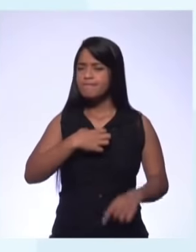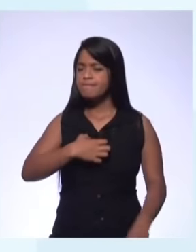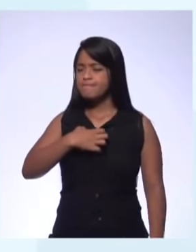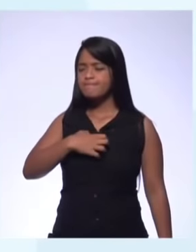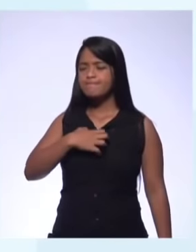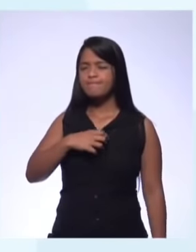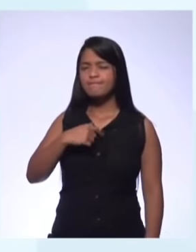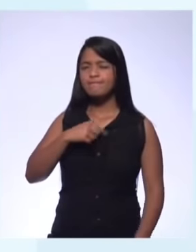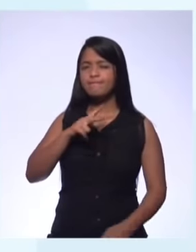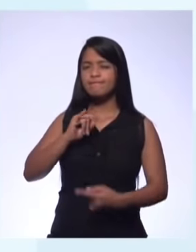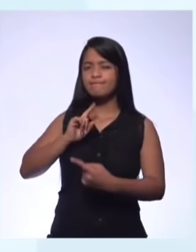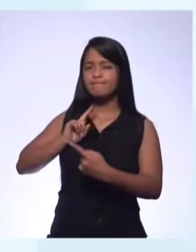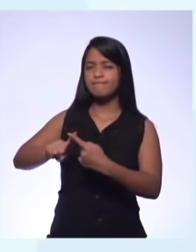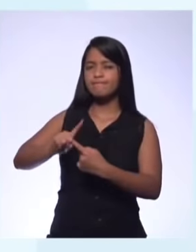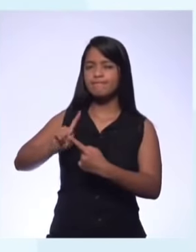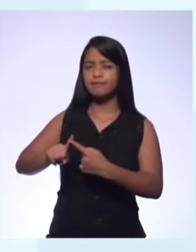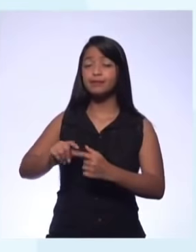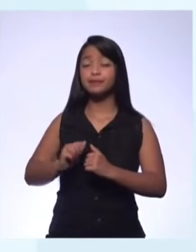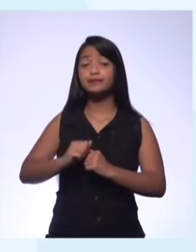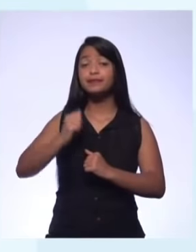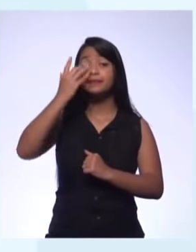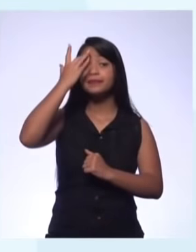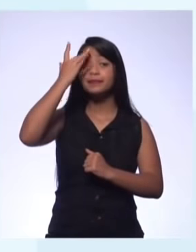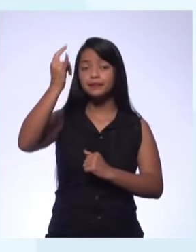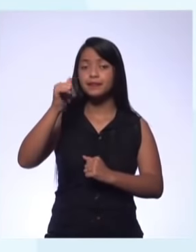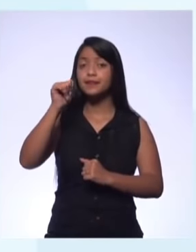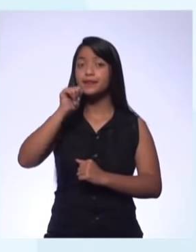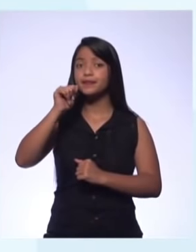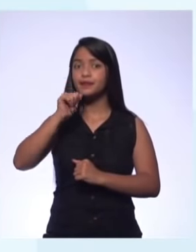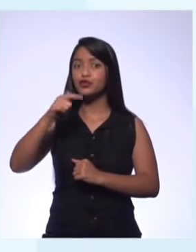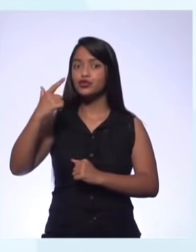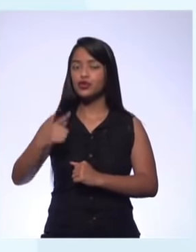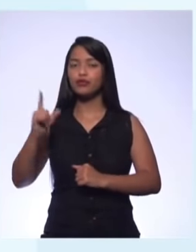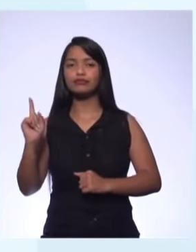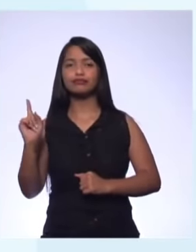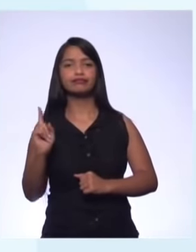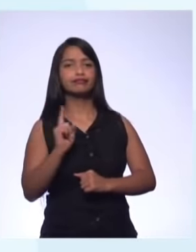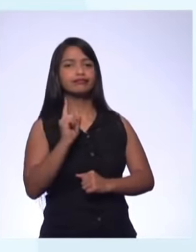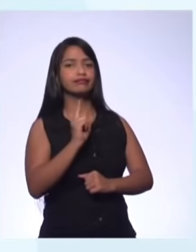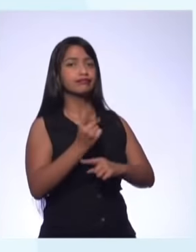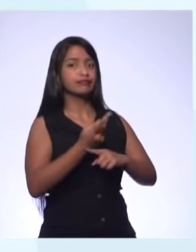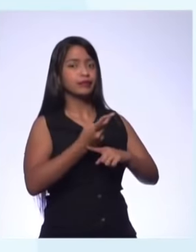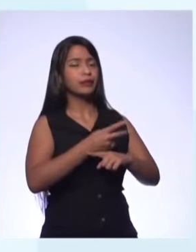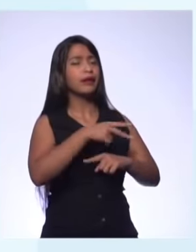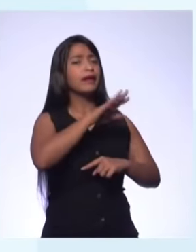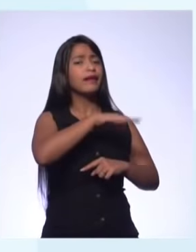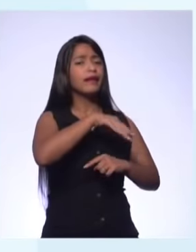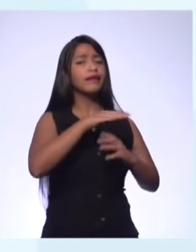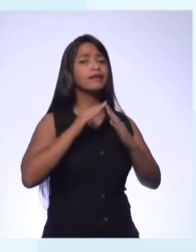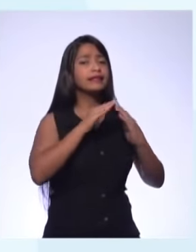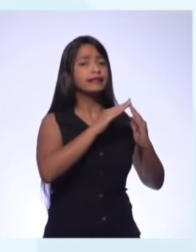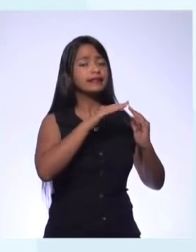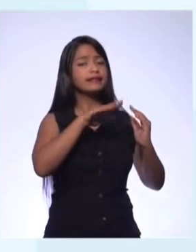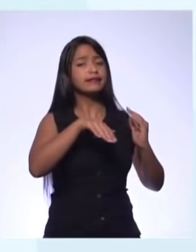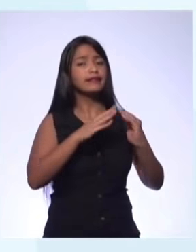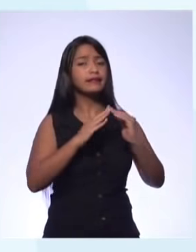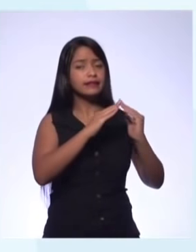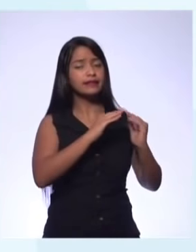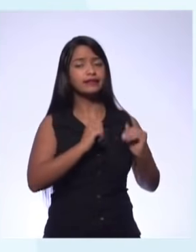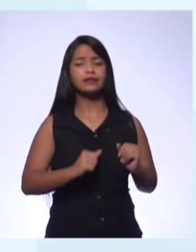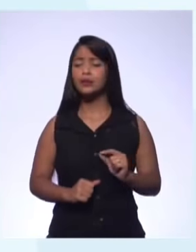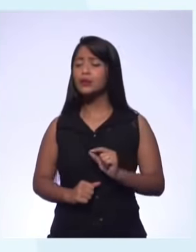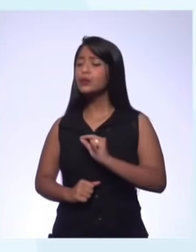dia seguinte, Maria Angula foi novamente à sua procura. Dona Mercedes, perguntou a Maria sobre o que